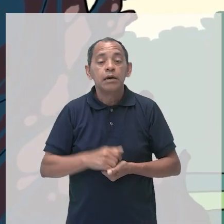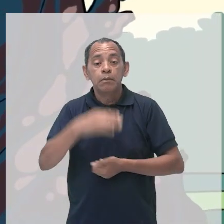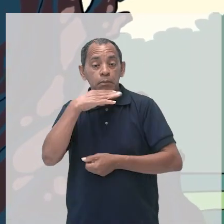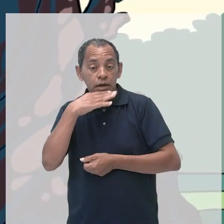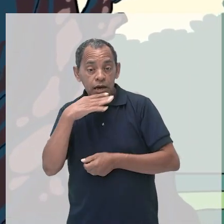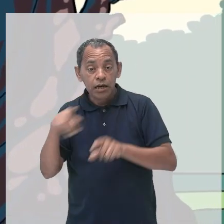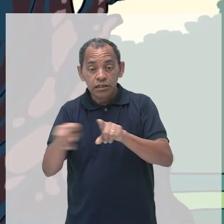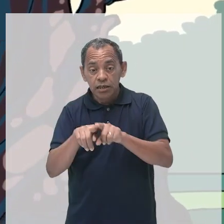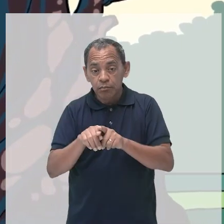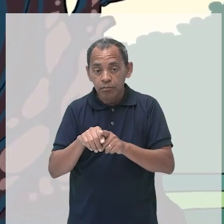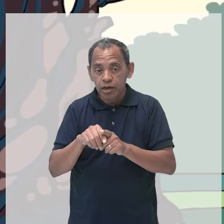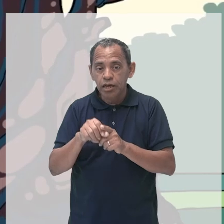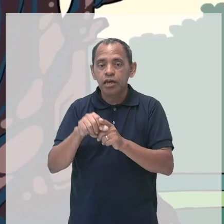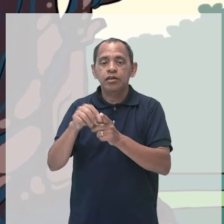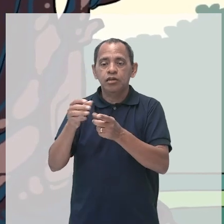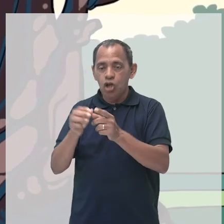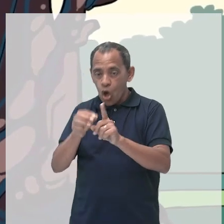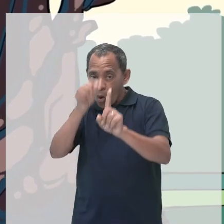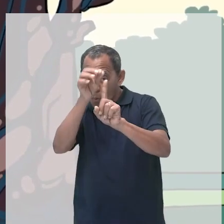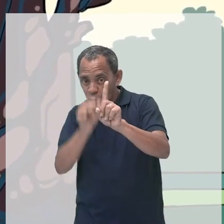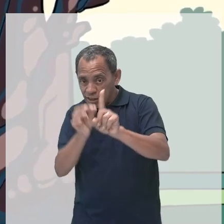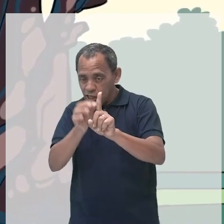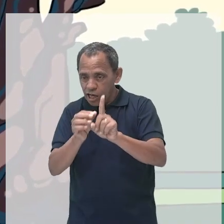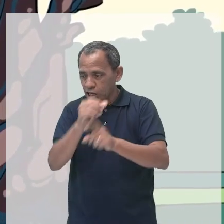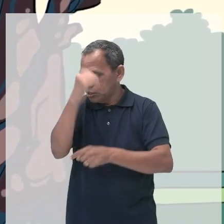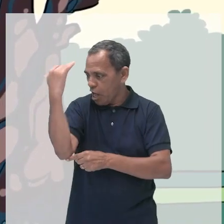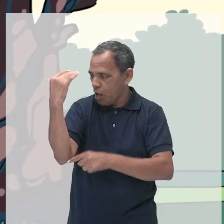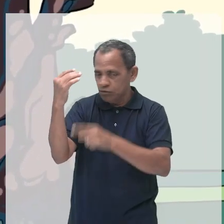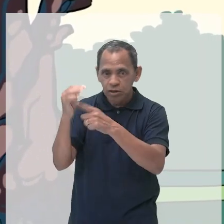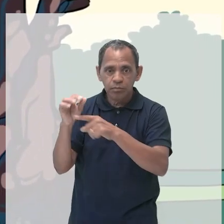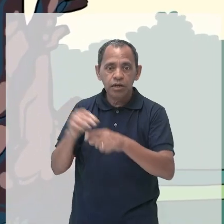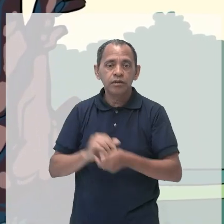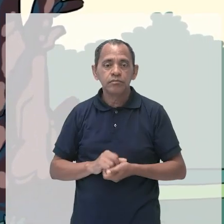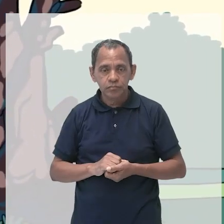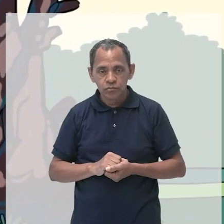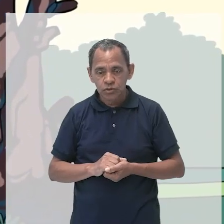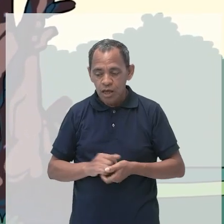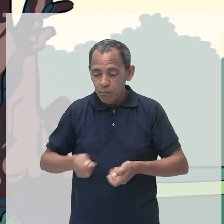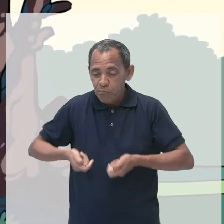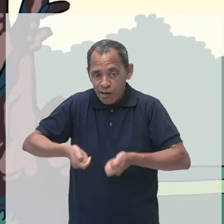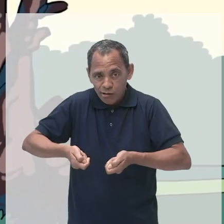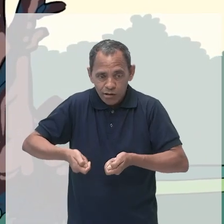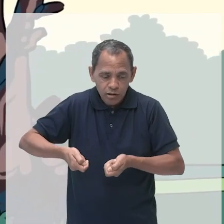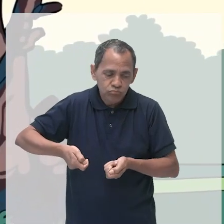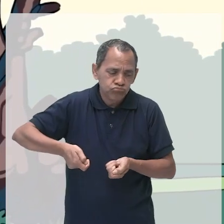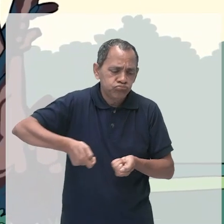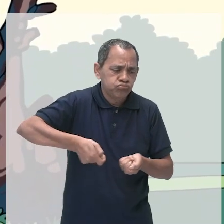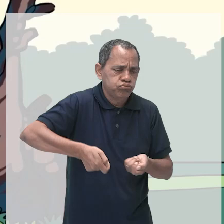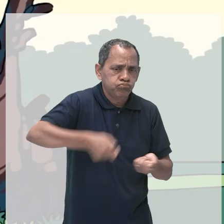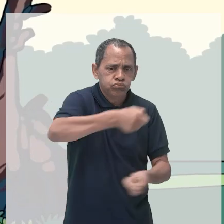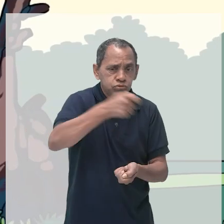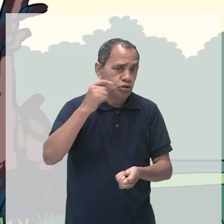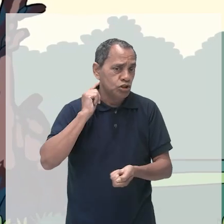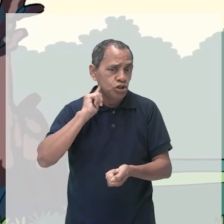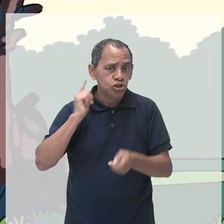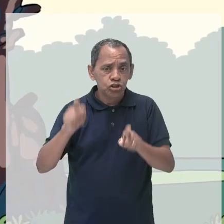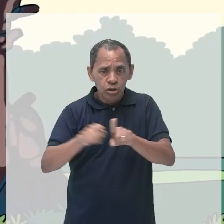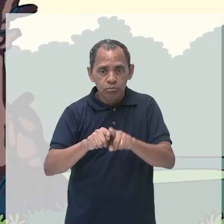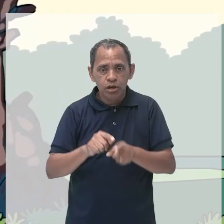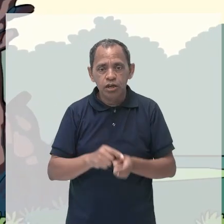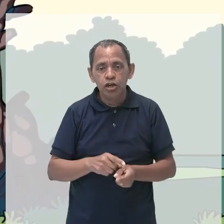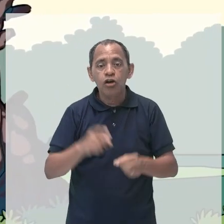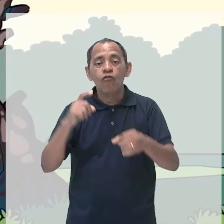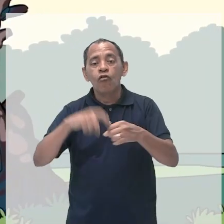cachos de banana por madurar. Seu sátiro joga ao lixo limpo, reacendendo a seiva, invocando polpas